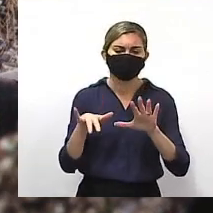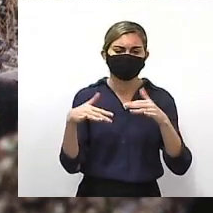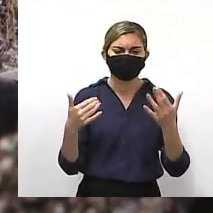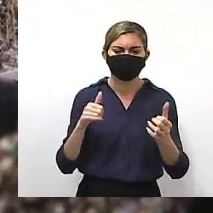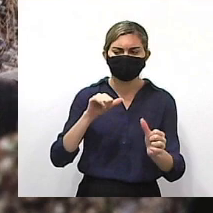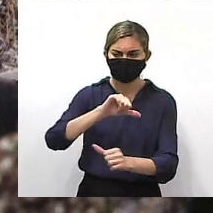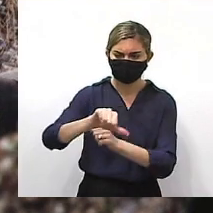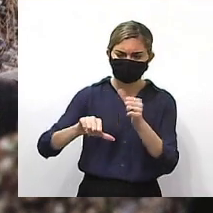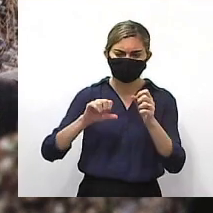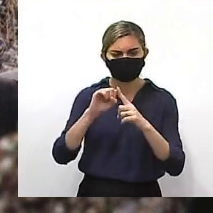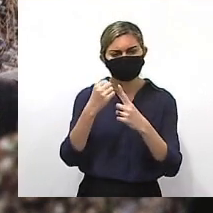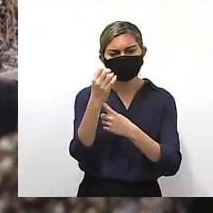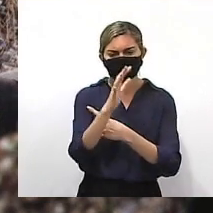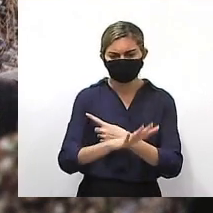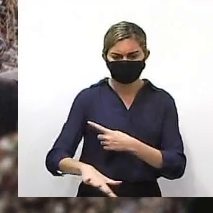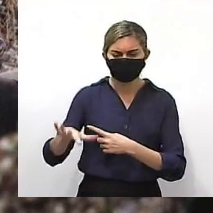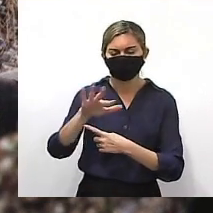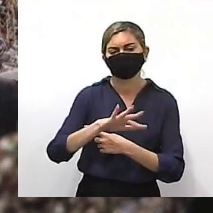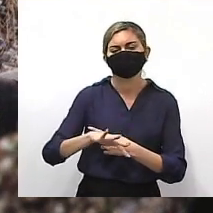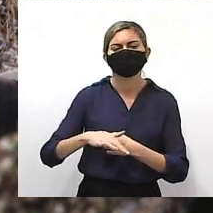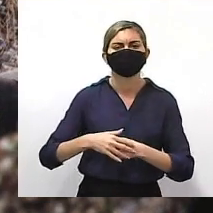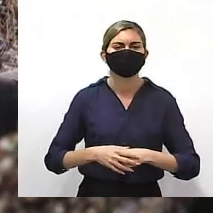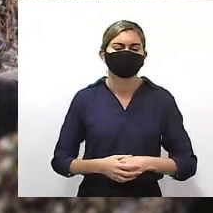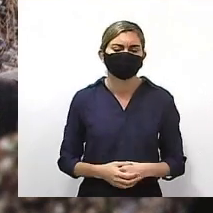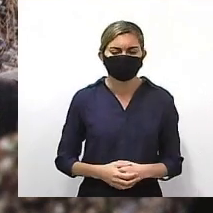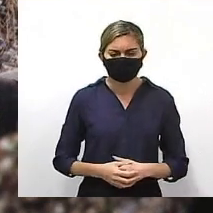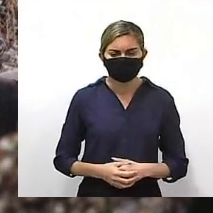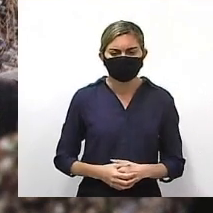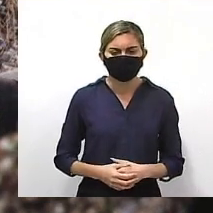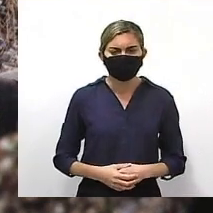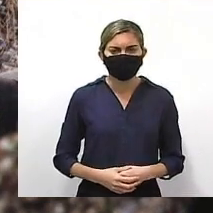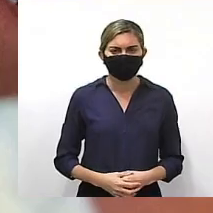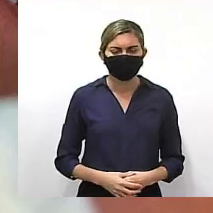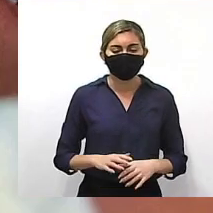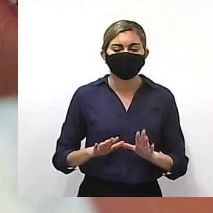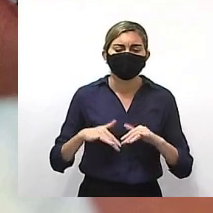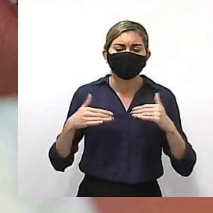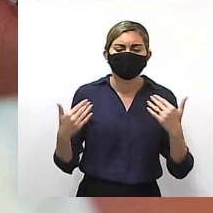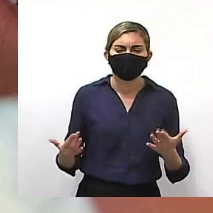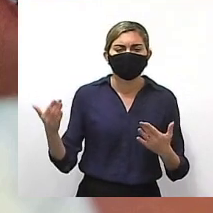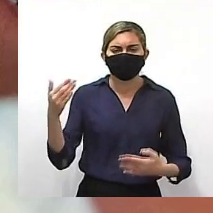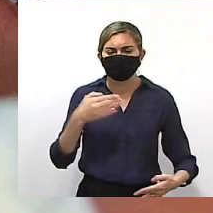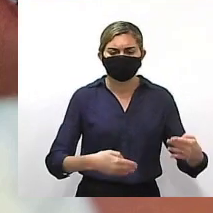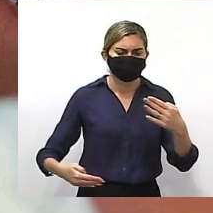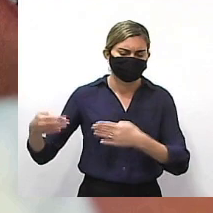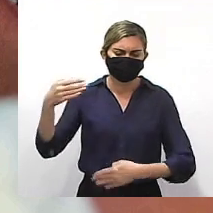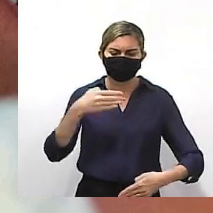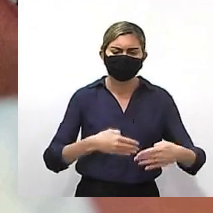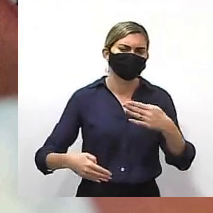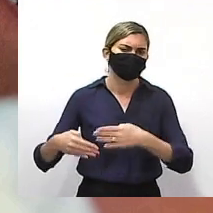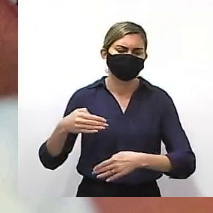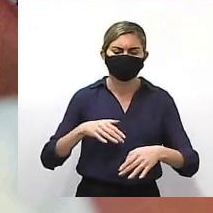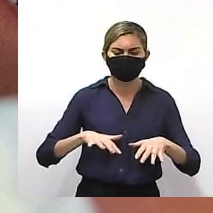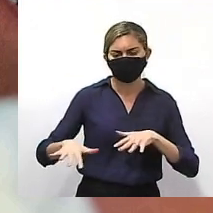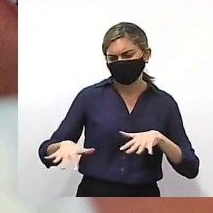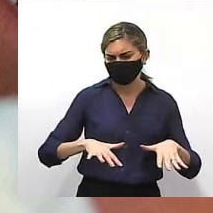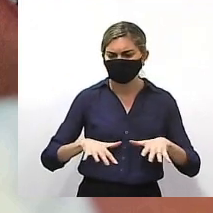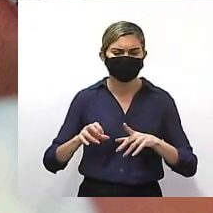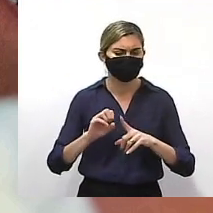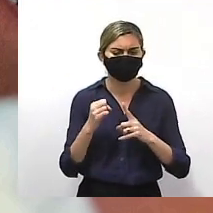mudança social que existe na Ilha de Deus? Qual é a participação dos